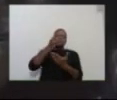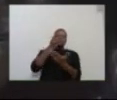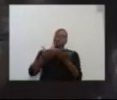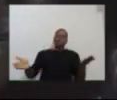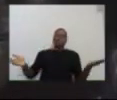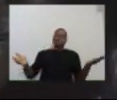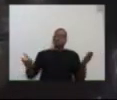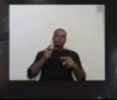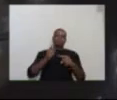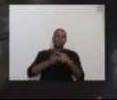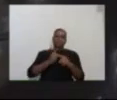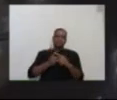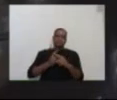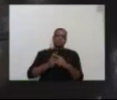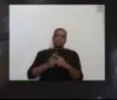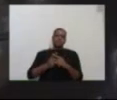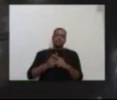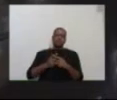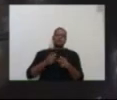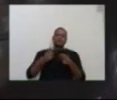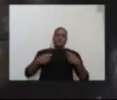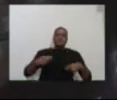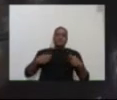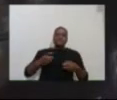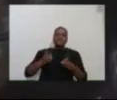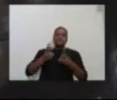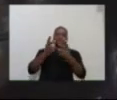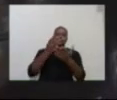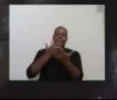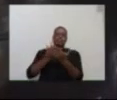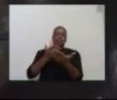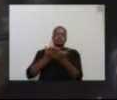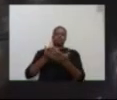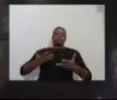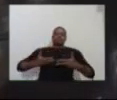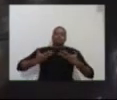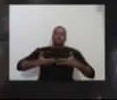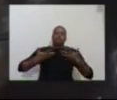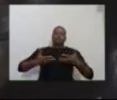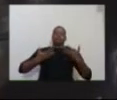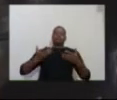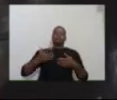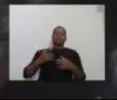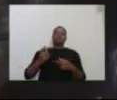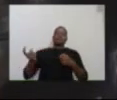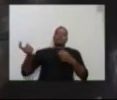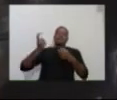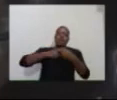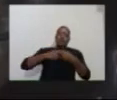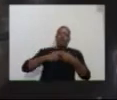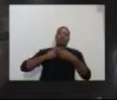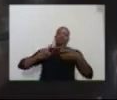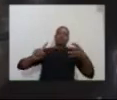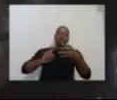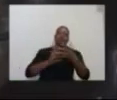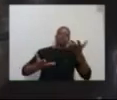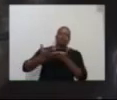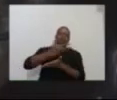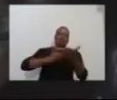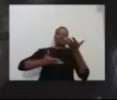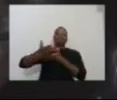motivar e volta até o nosso convívio para receber doses de sabedoria, doses homeopáticas,